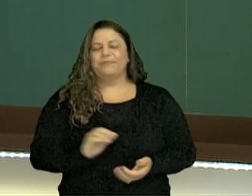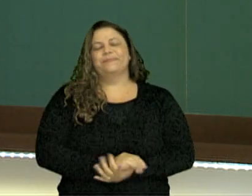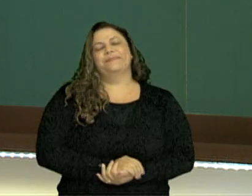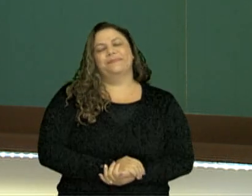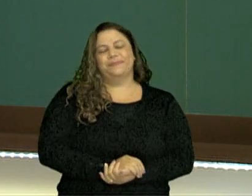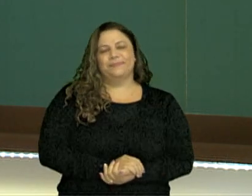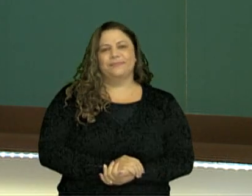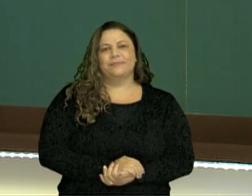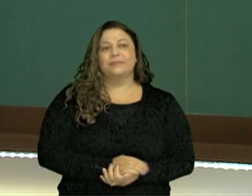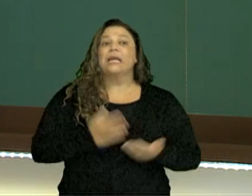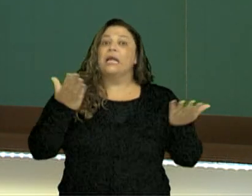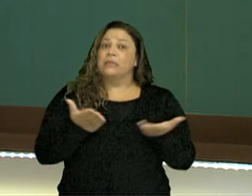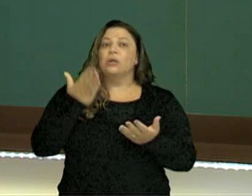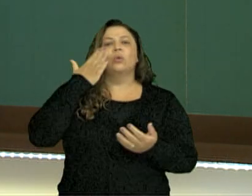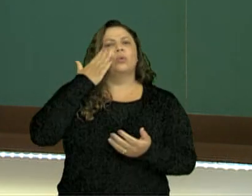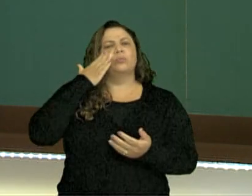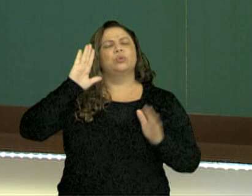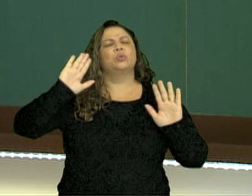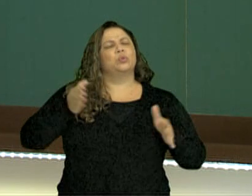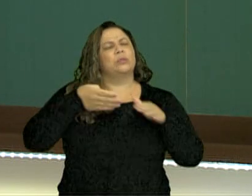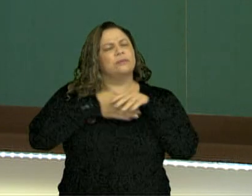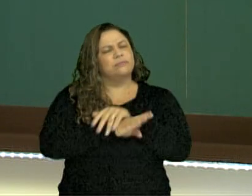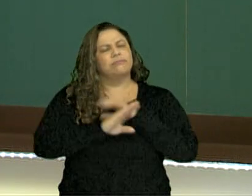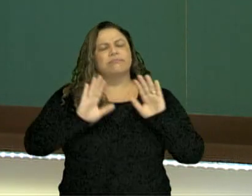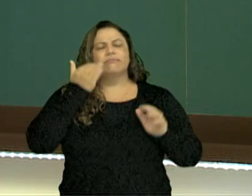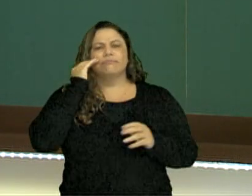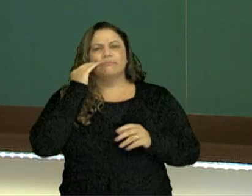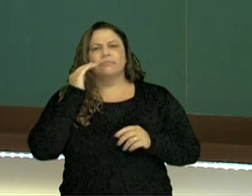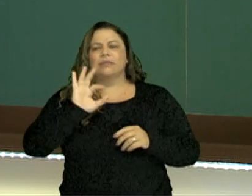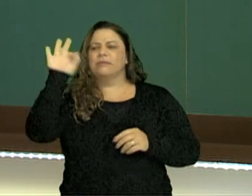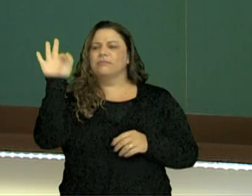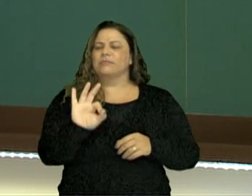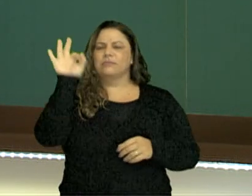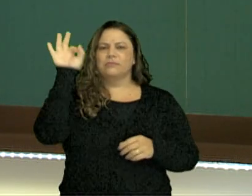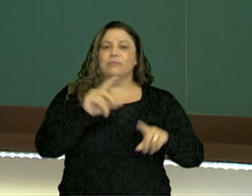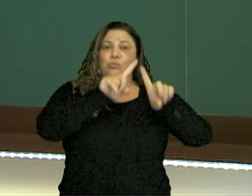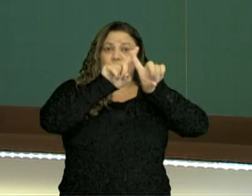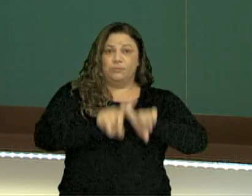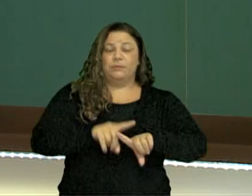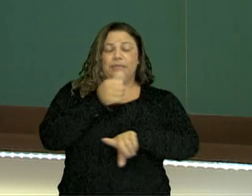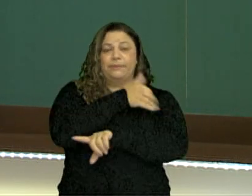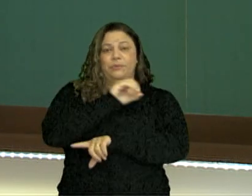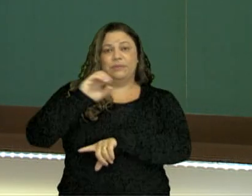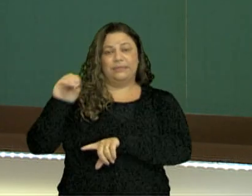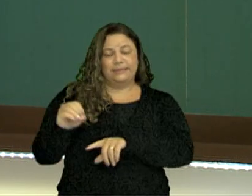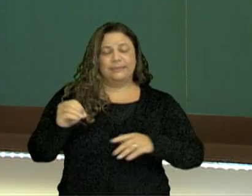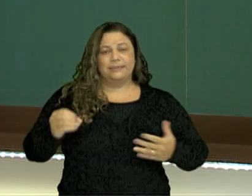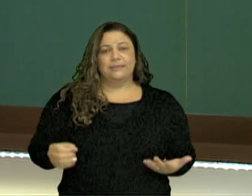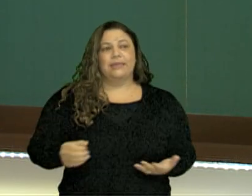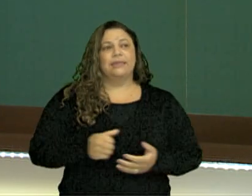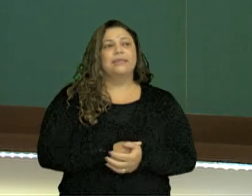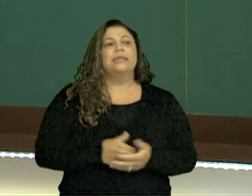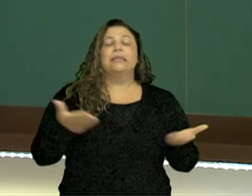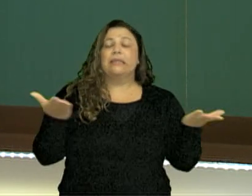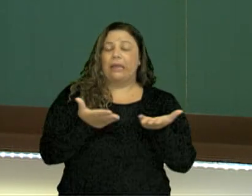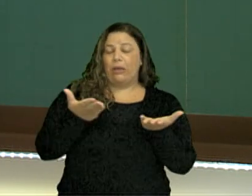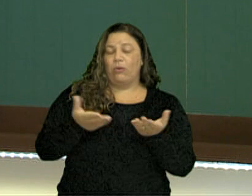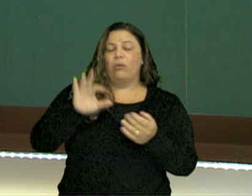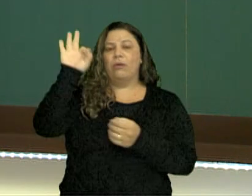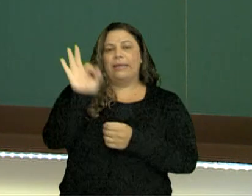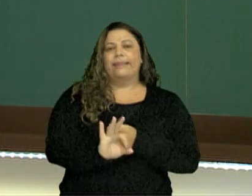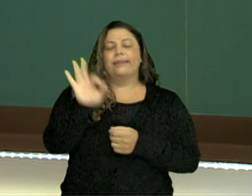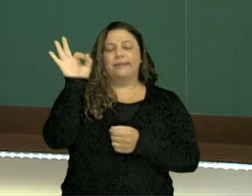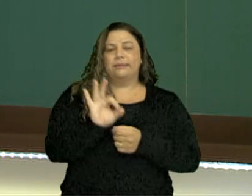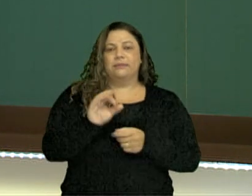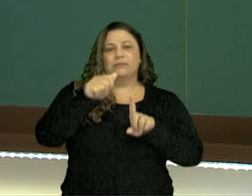0,1449. Como a gente está acostumado a entender melhor em porcentagem, a gente multiplica por 100, portanto, a taxa